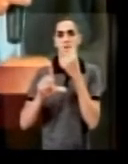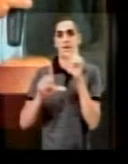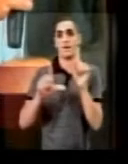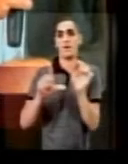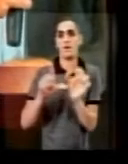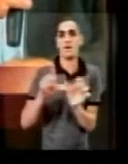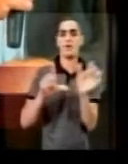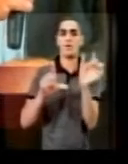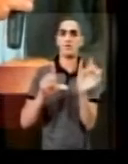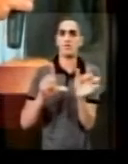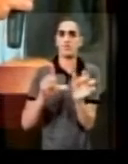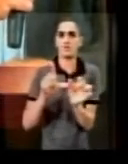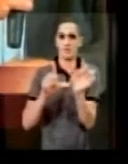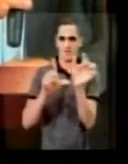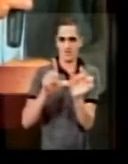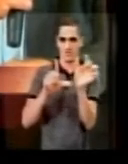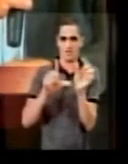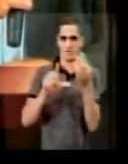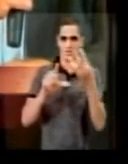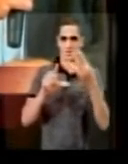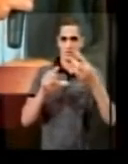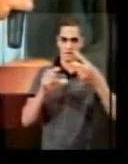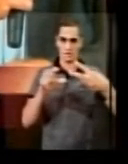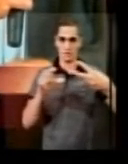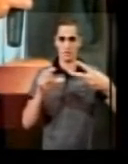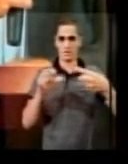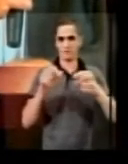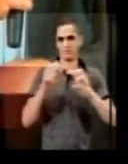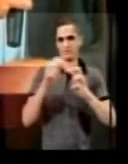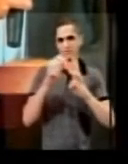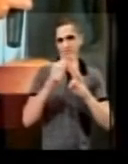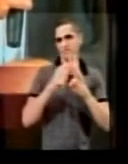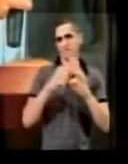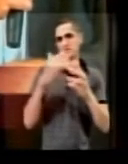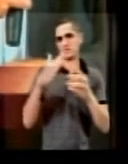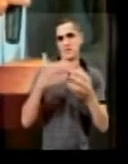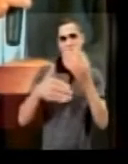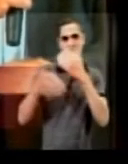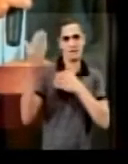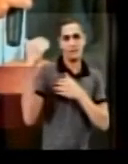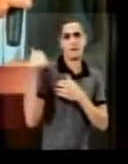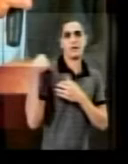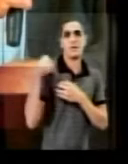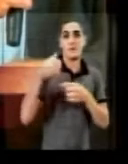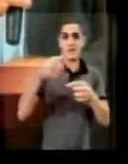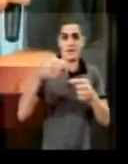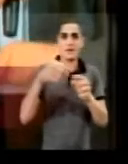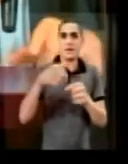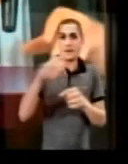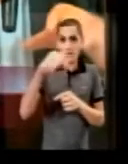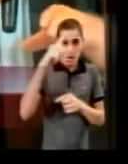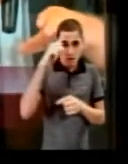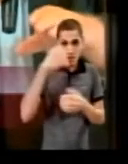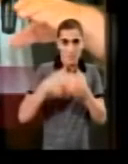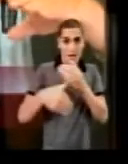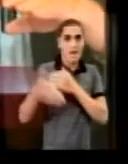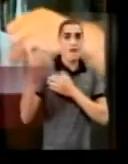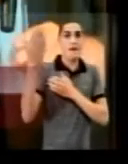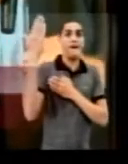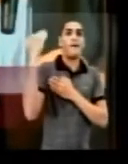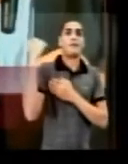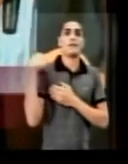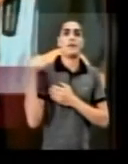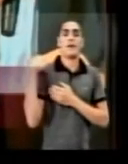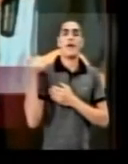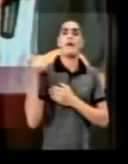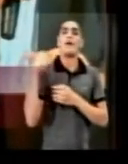dele ter sido diagnosticado. Ou seja, nós sempre falamos que ela começa leve,